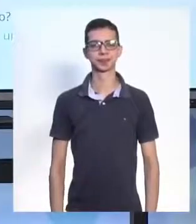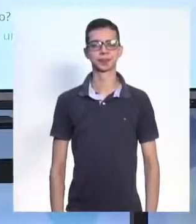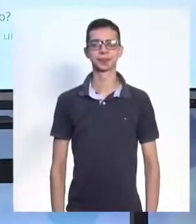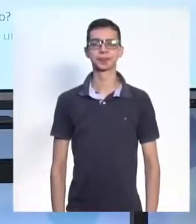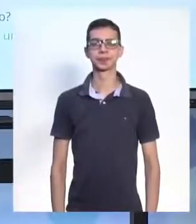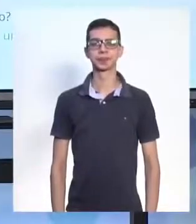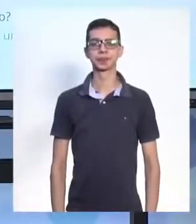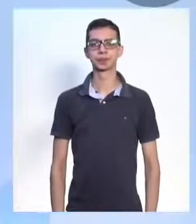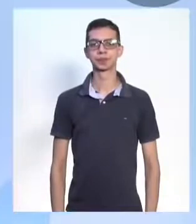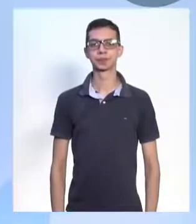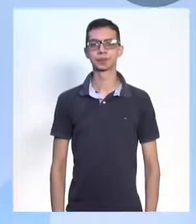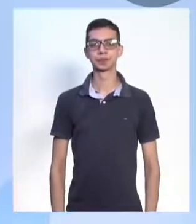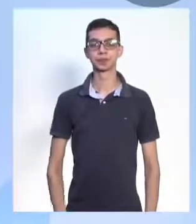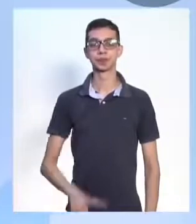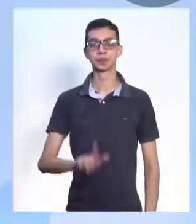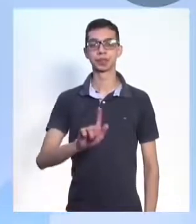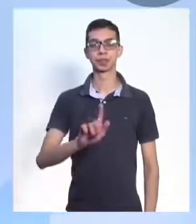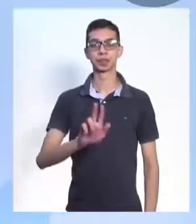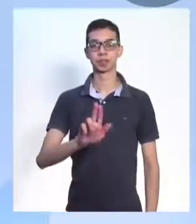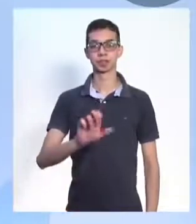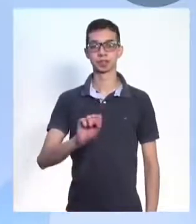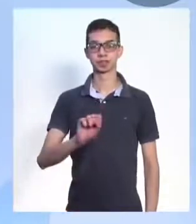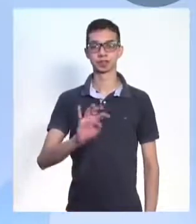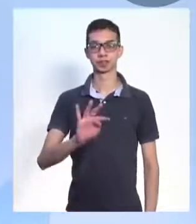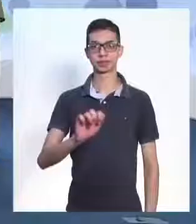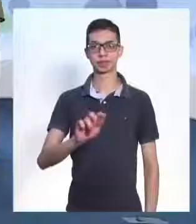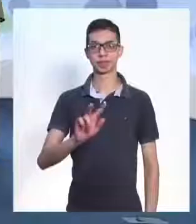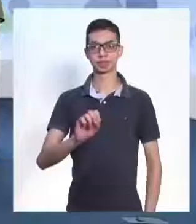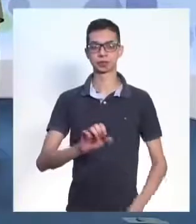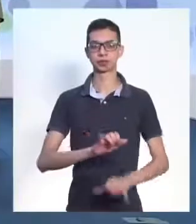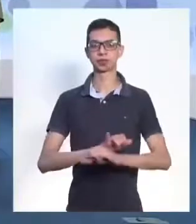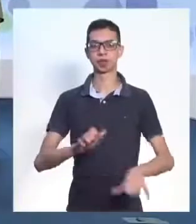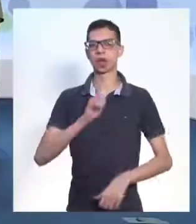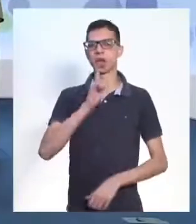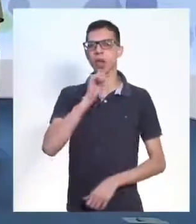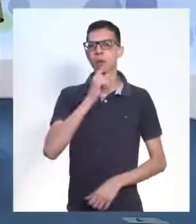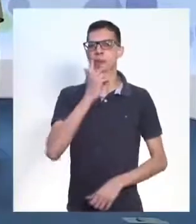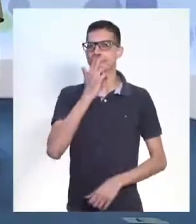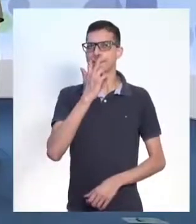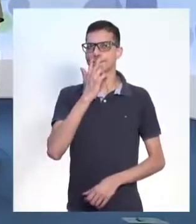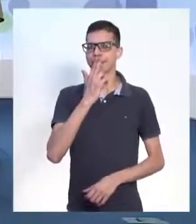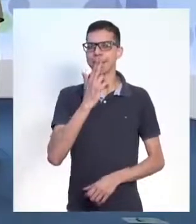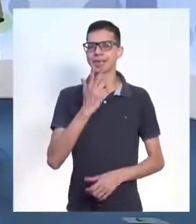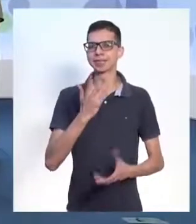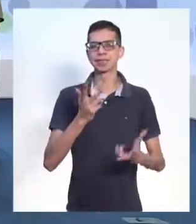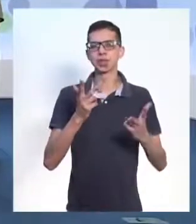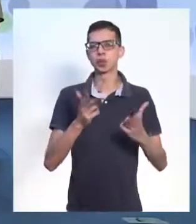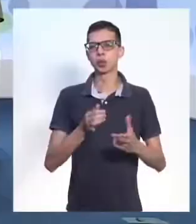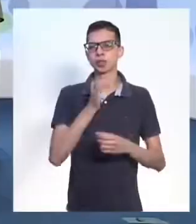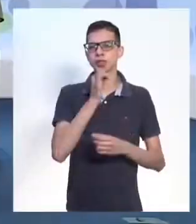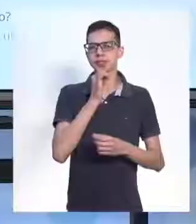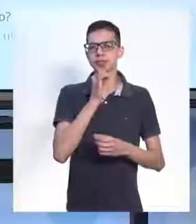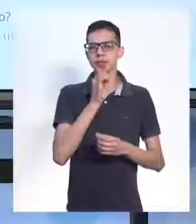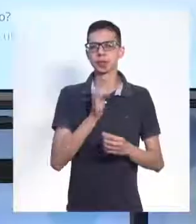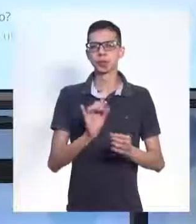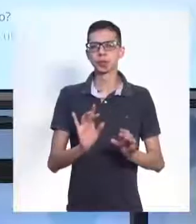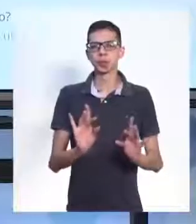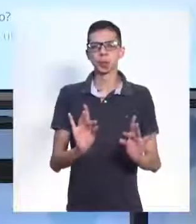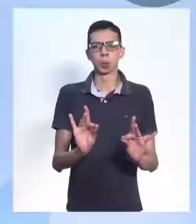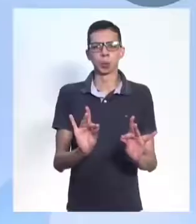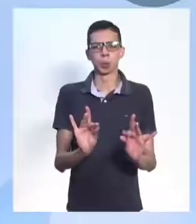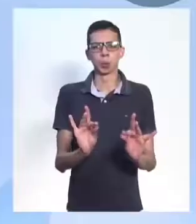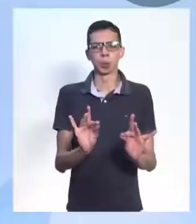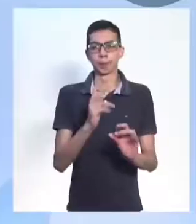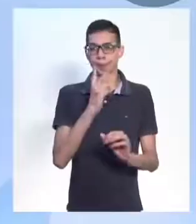Vai ser. O Gustavo falou que a água vai se comprimindo. O álcool, né? No caso, isso. Falou a água aqui,